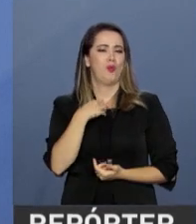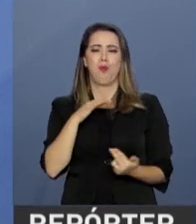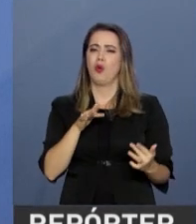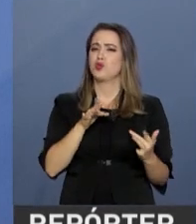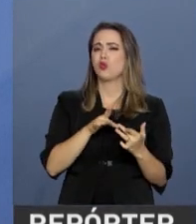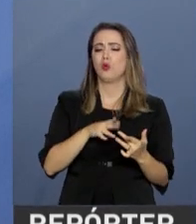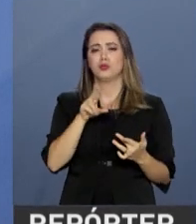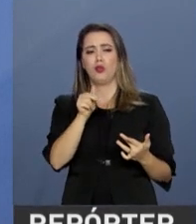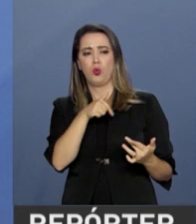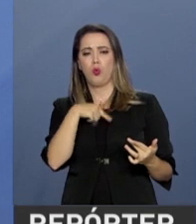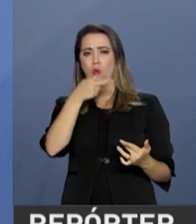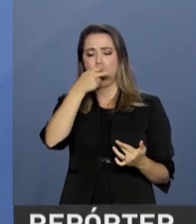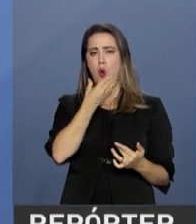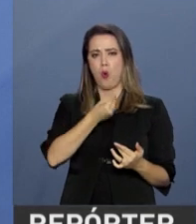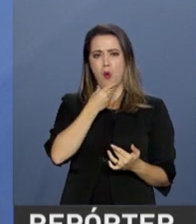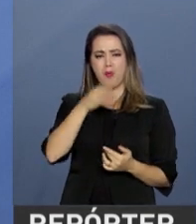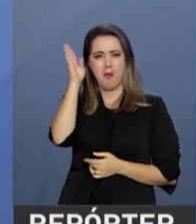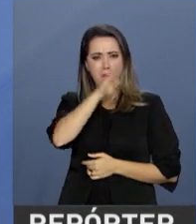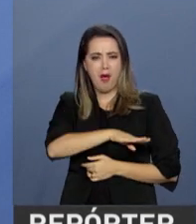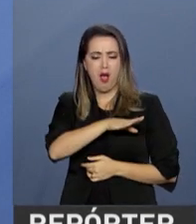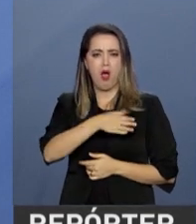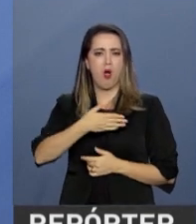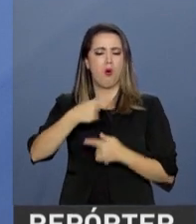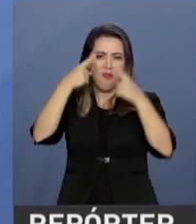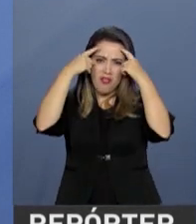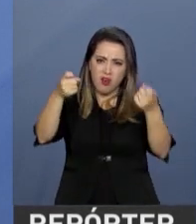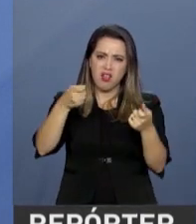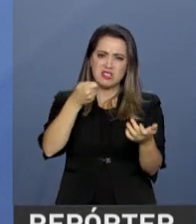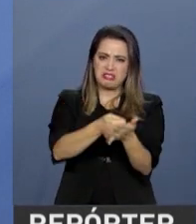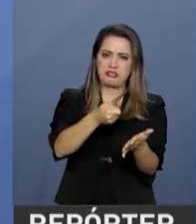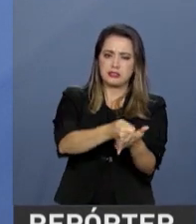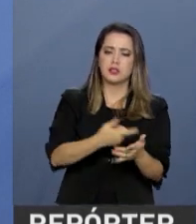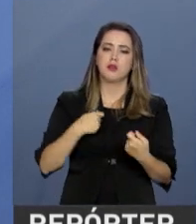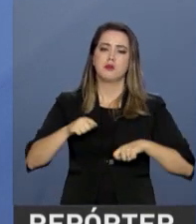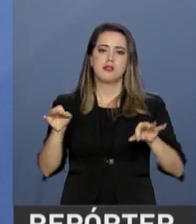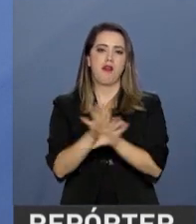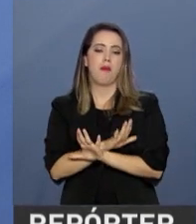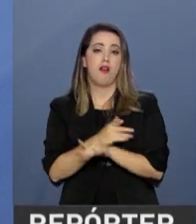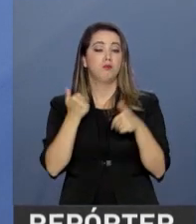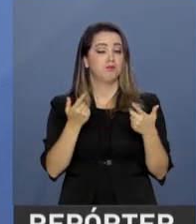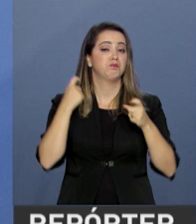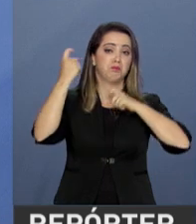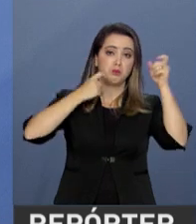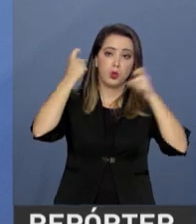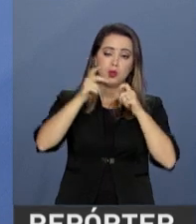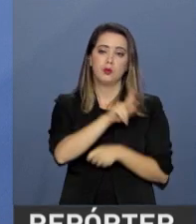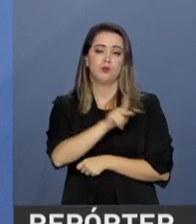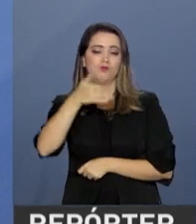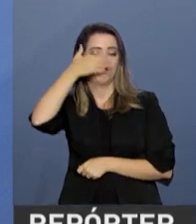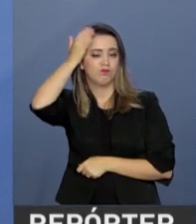nas mãos de covardes violentos de criminosos e nós temos que combater isso é uma preocupação do presidente